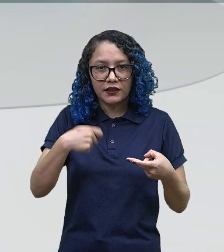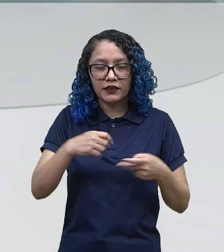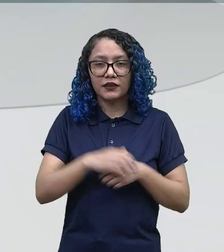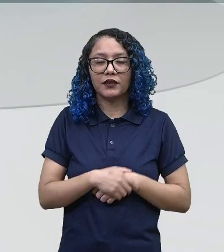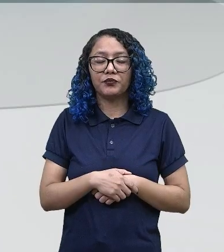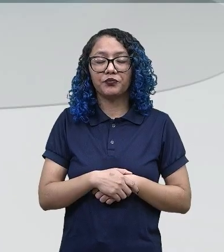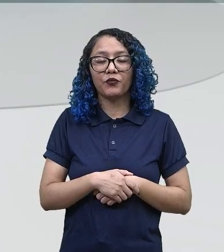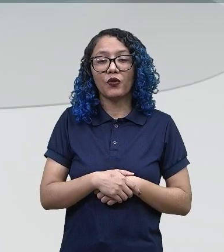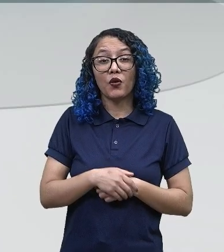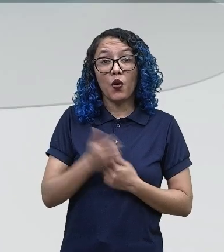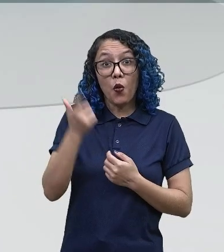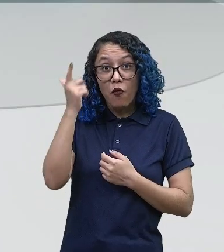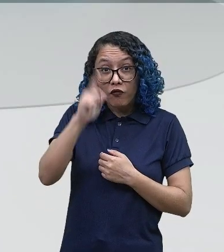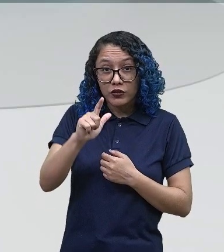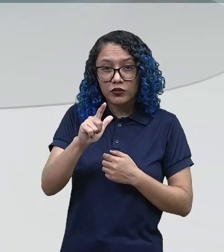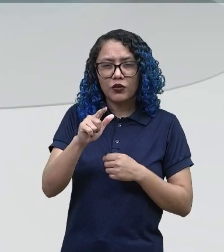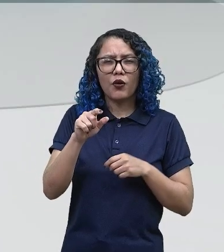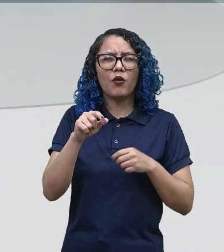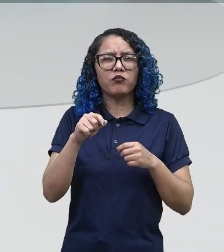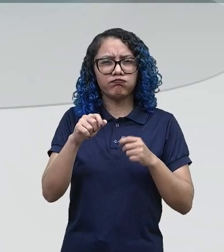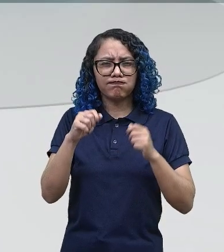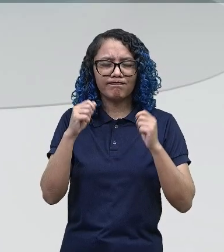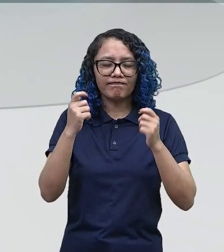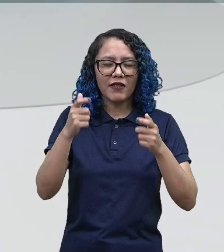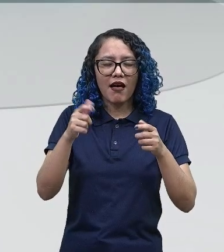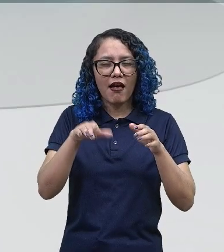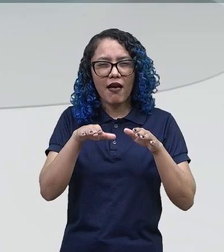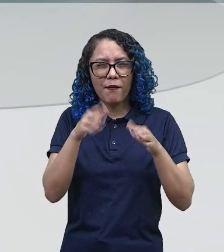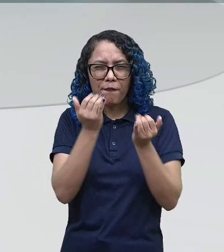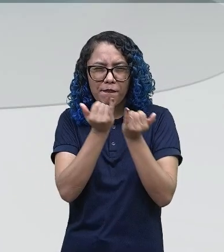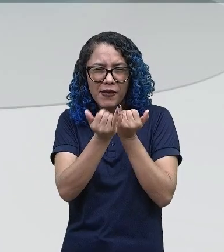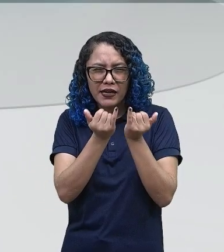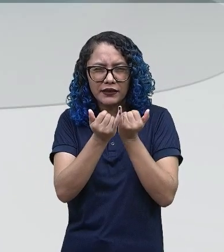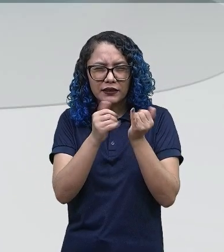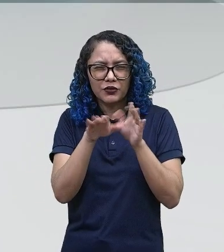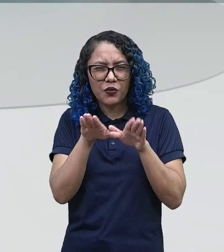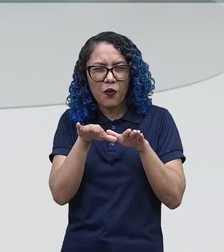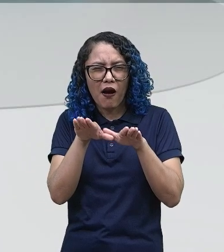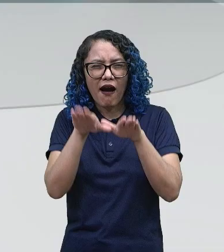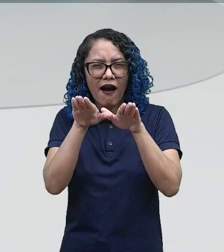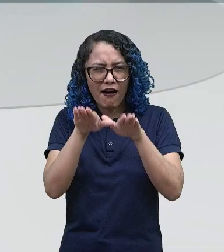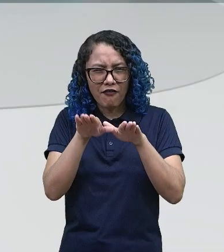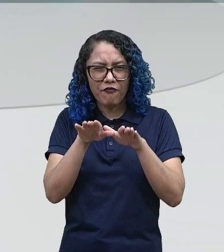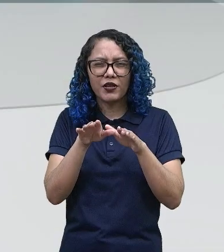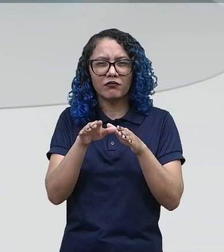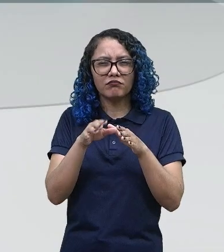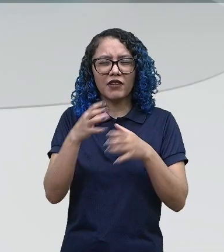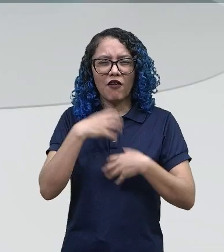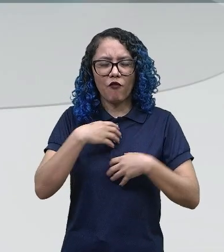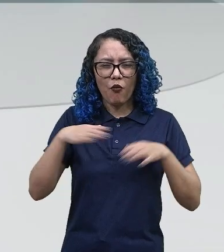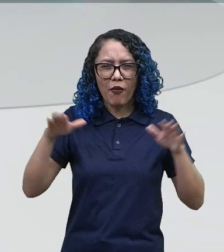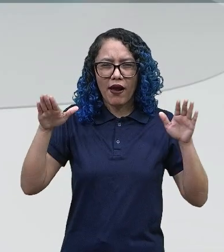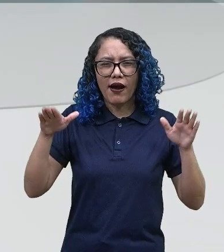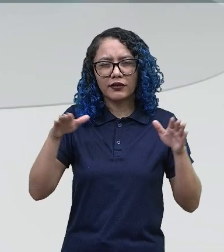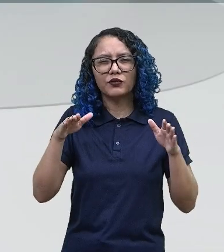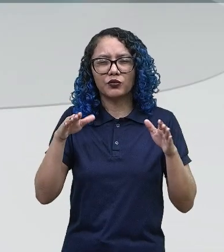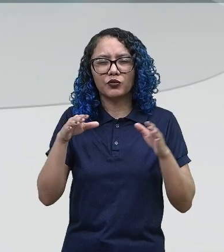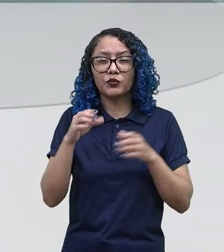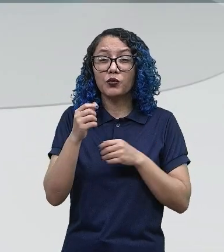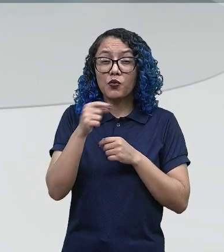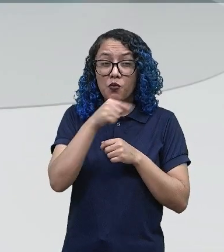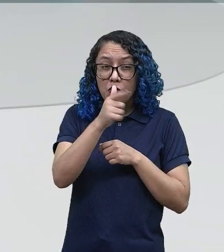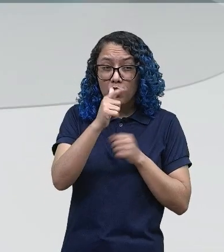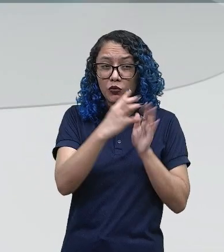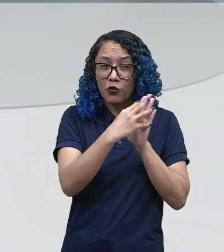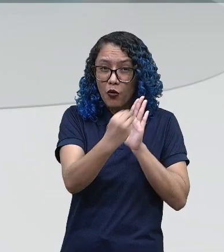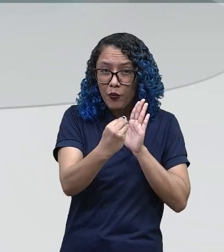e dança em volta do oponente, cantando e imitando uma ave. Então, tentem guardar esses elementos, né? Um imita o pirarucu,